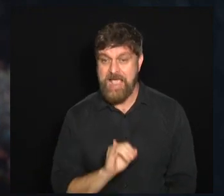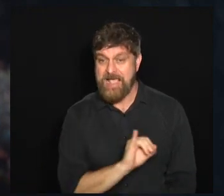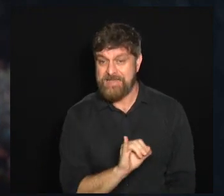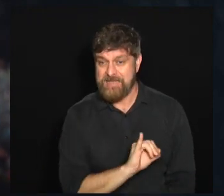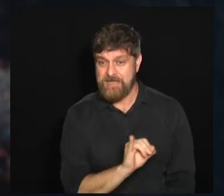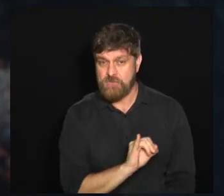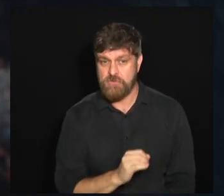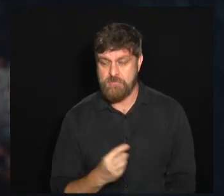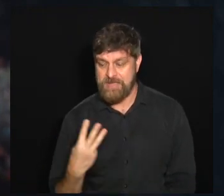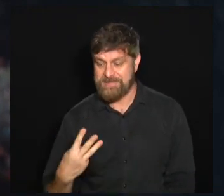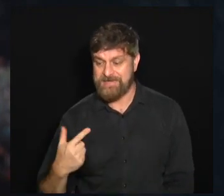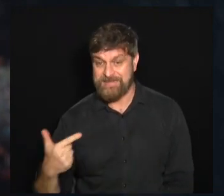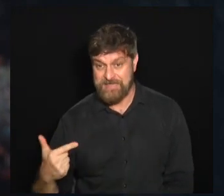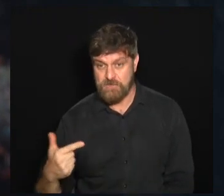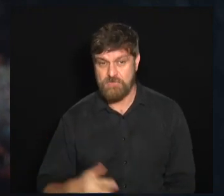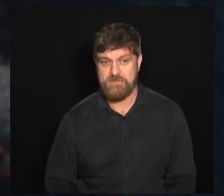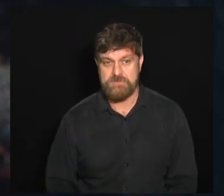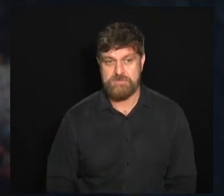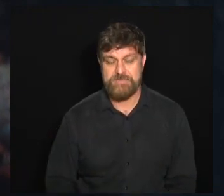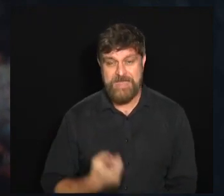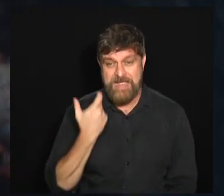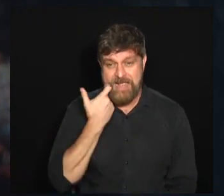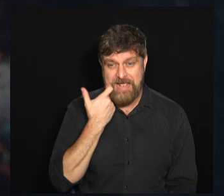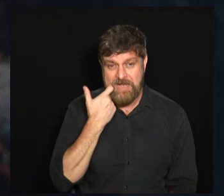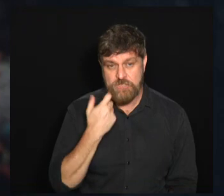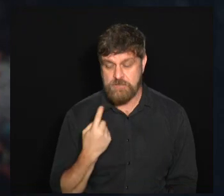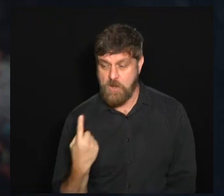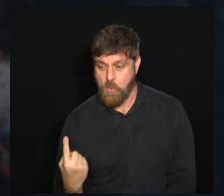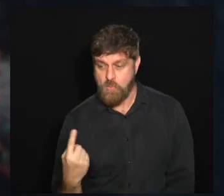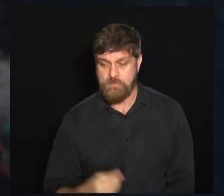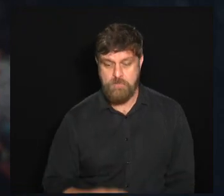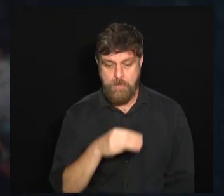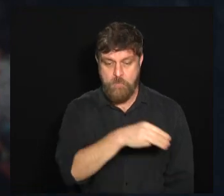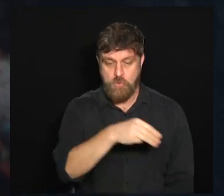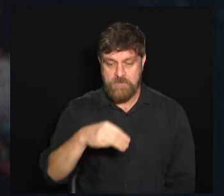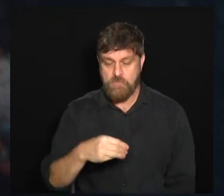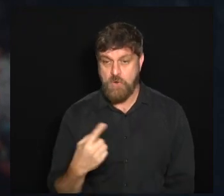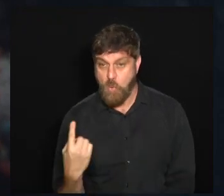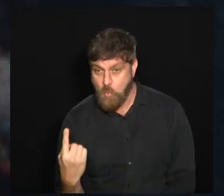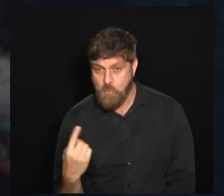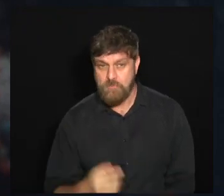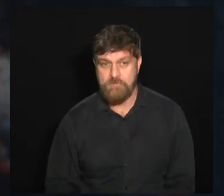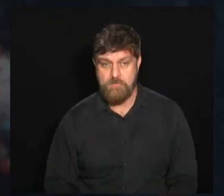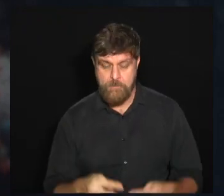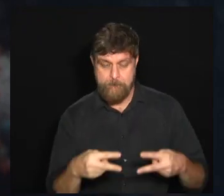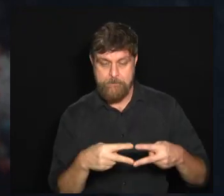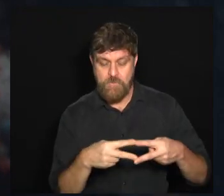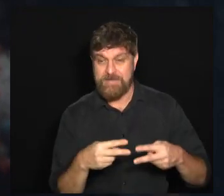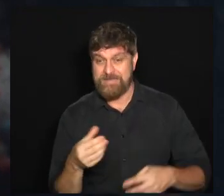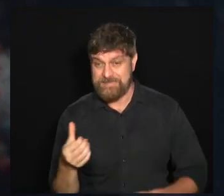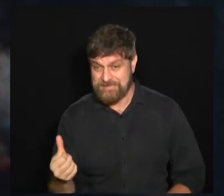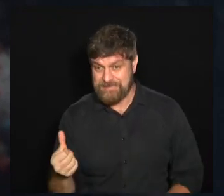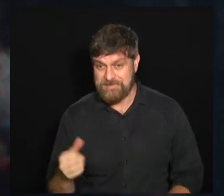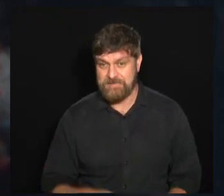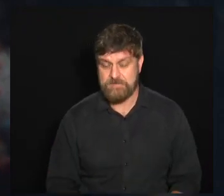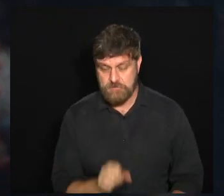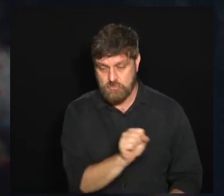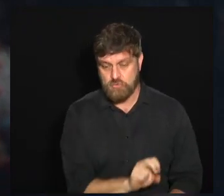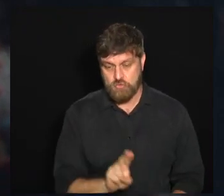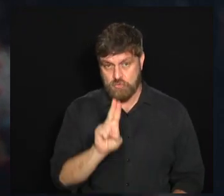Indaiatuba, 32, Itatiba, 1, Montemor, 1, Paulínia, 6,